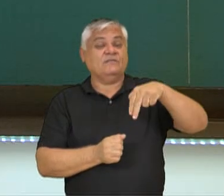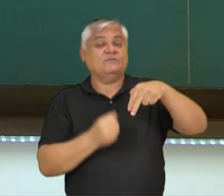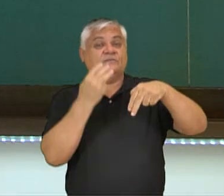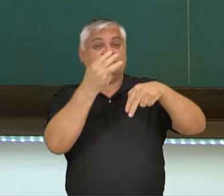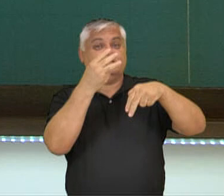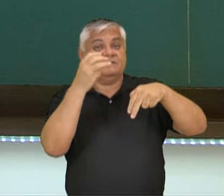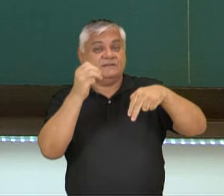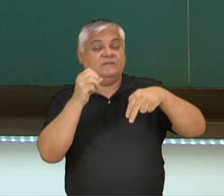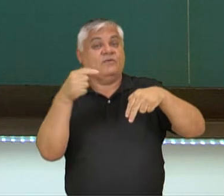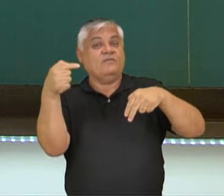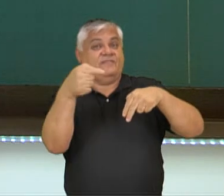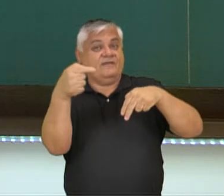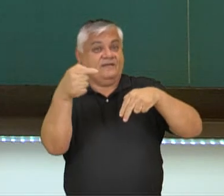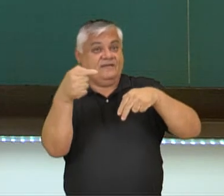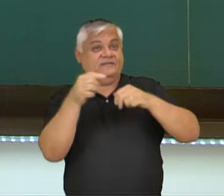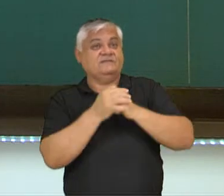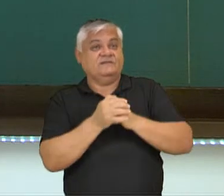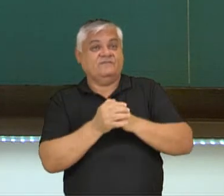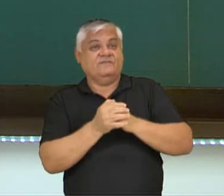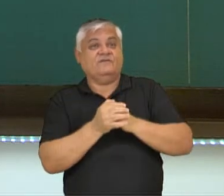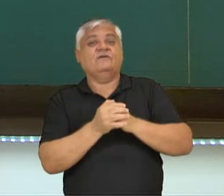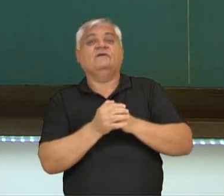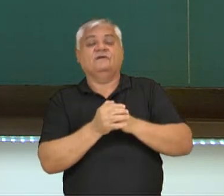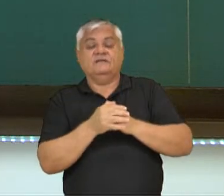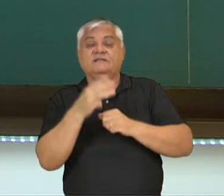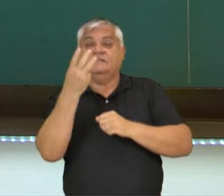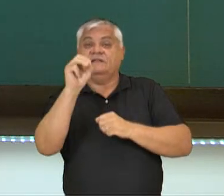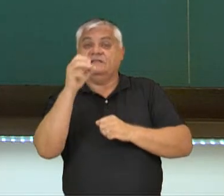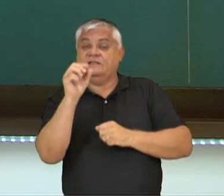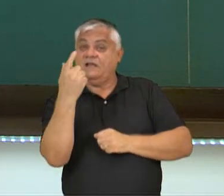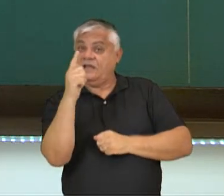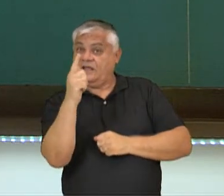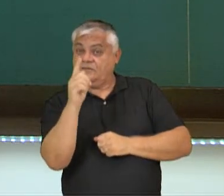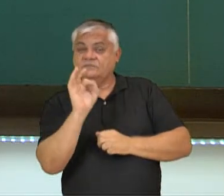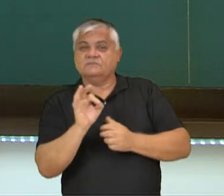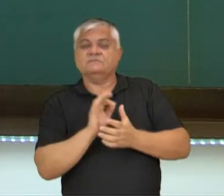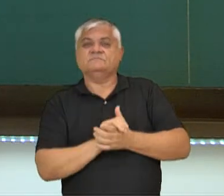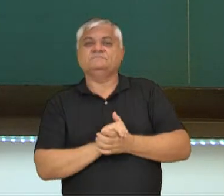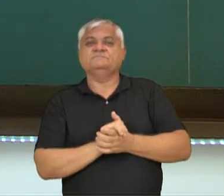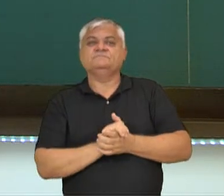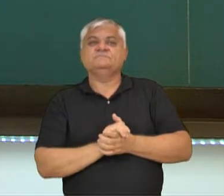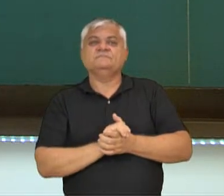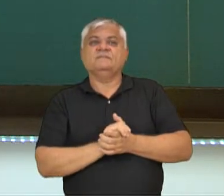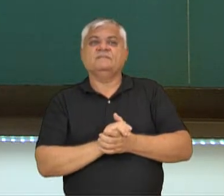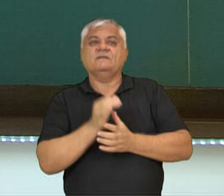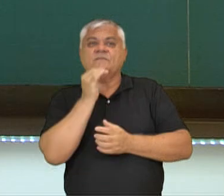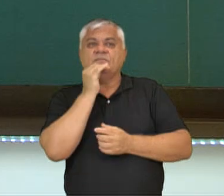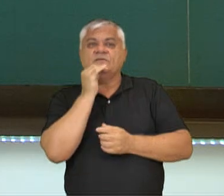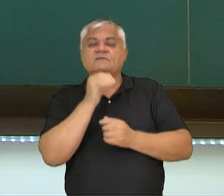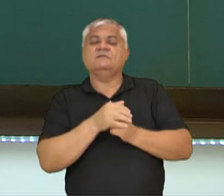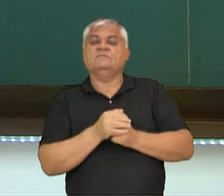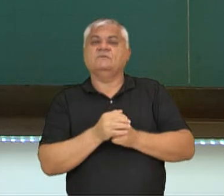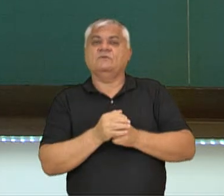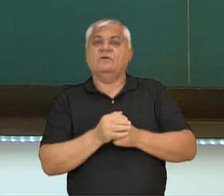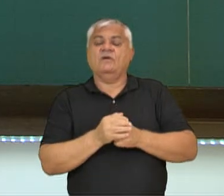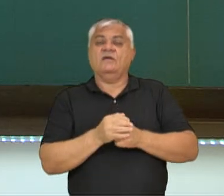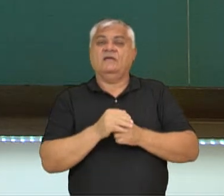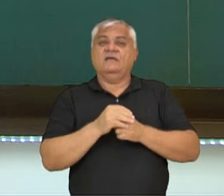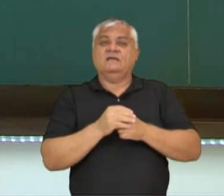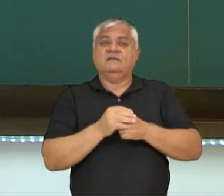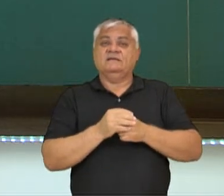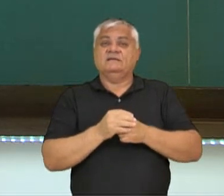é negativo, o seno de 30 graus. Como resposta, o seno de 11π sobre 6 vai ser